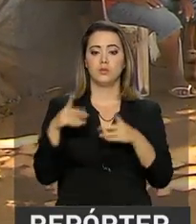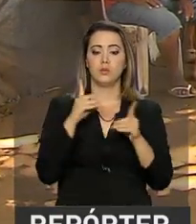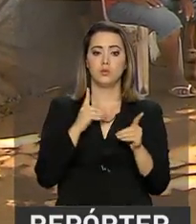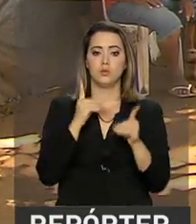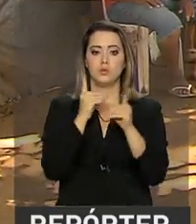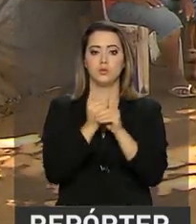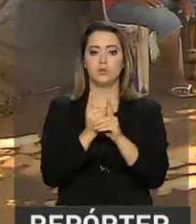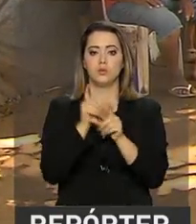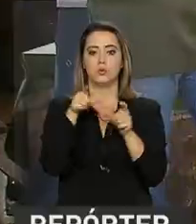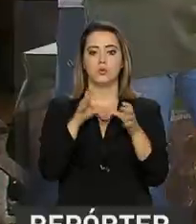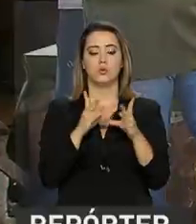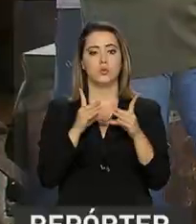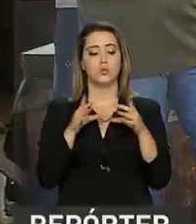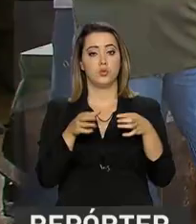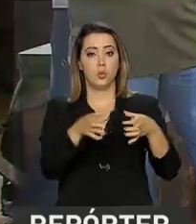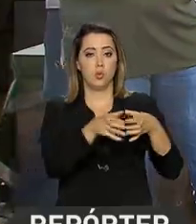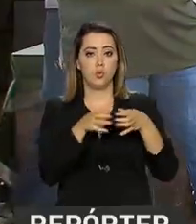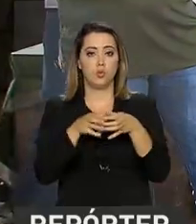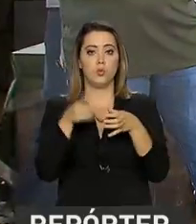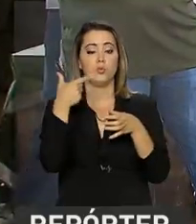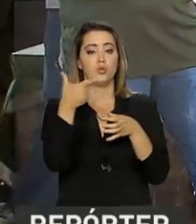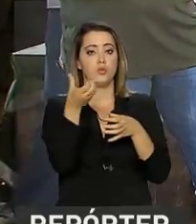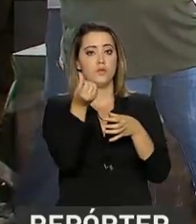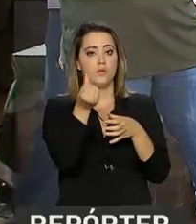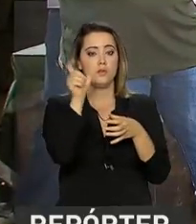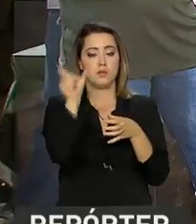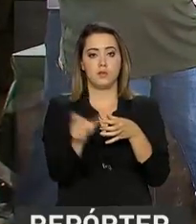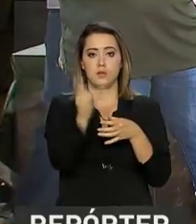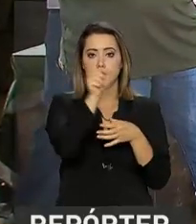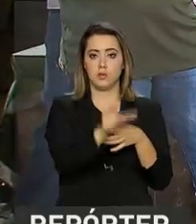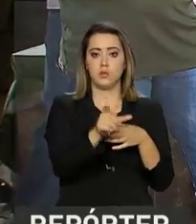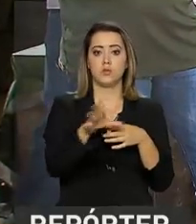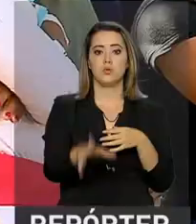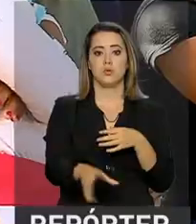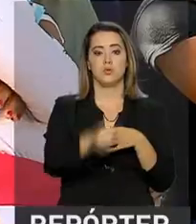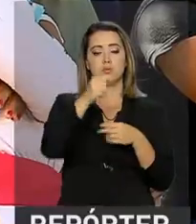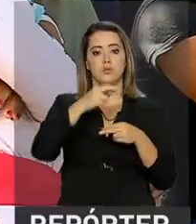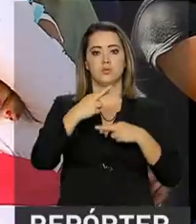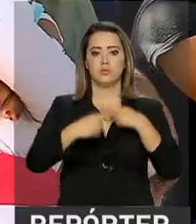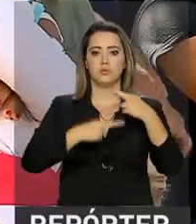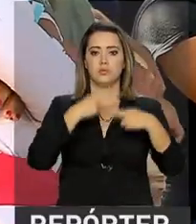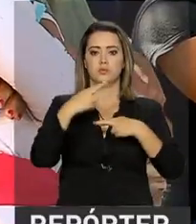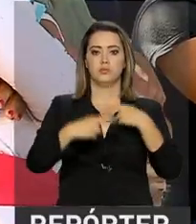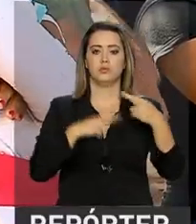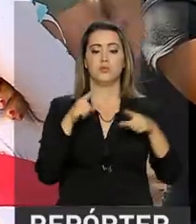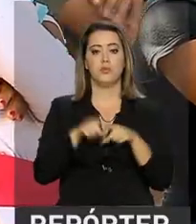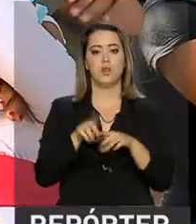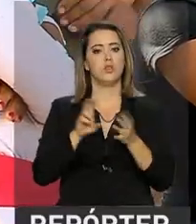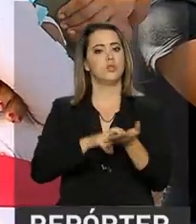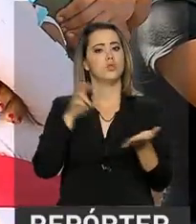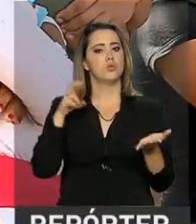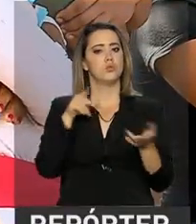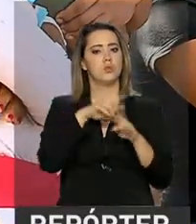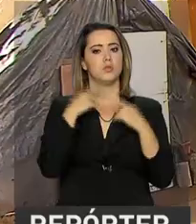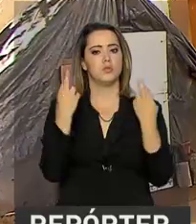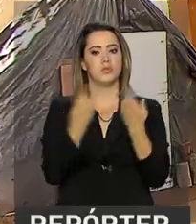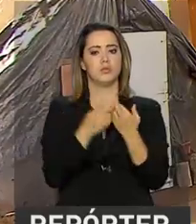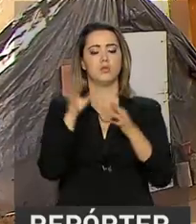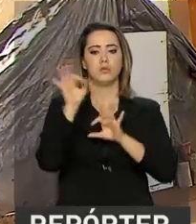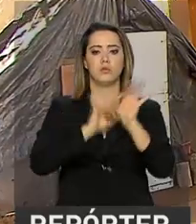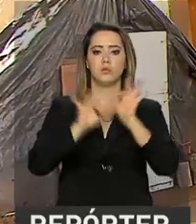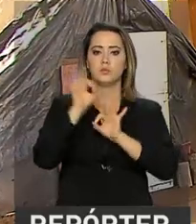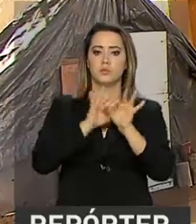encontro deste grupo de 26 catadores de materiais recicláveis pela manhã eles se reúnem para